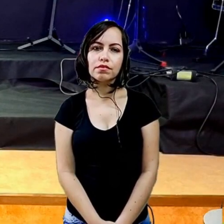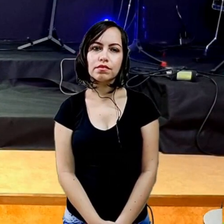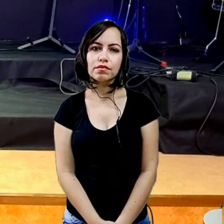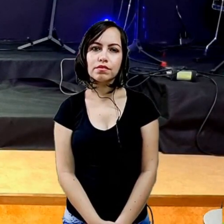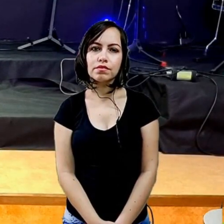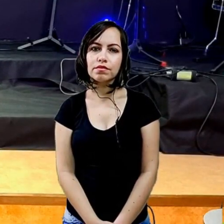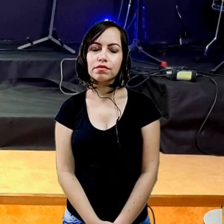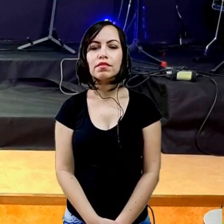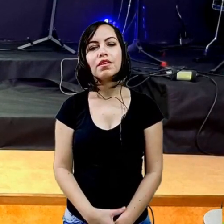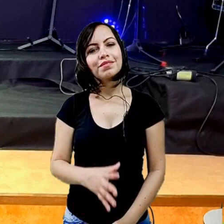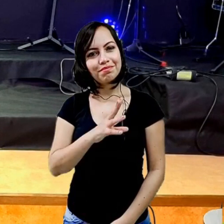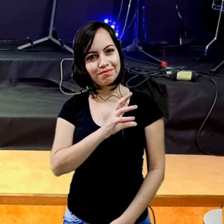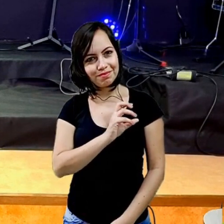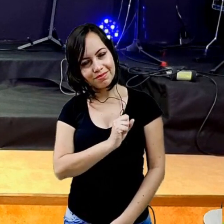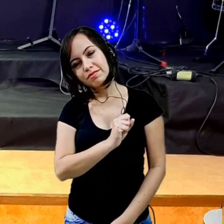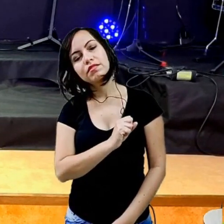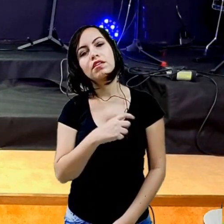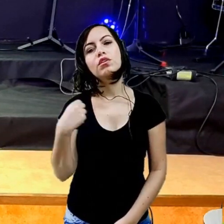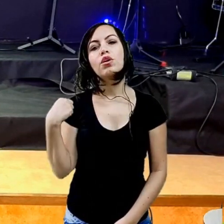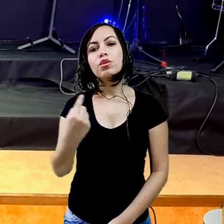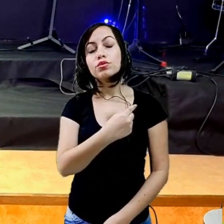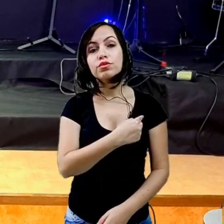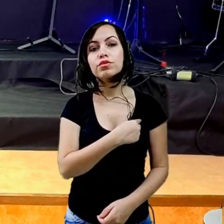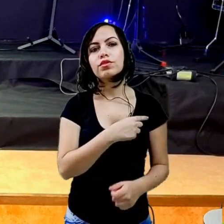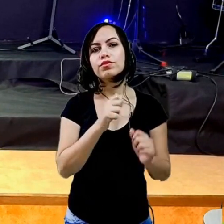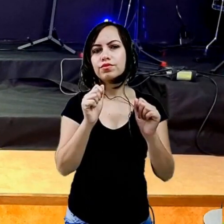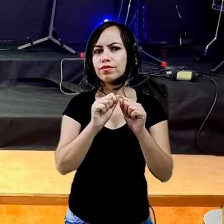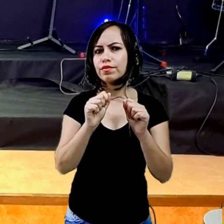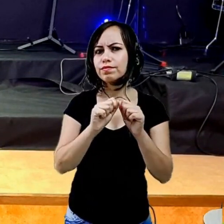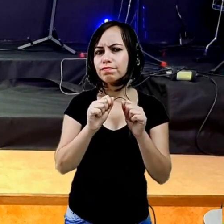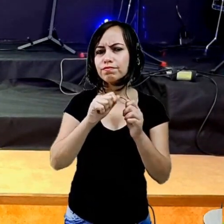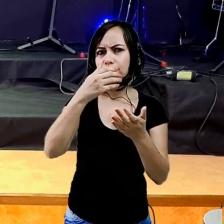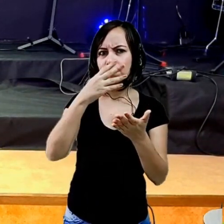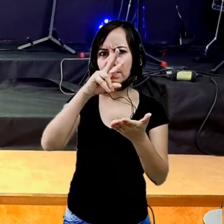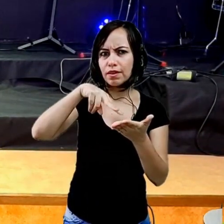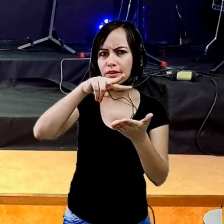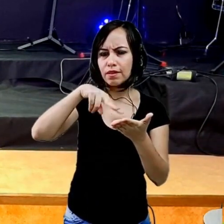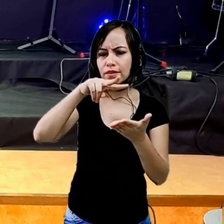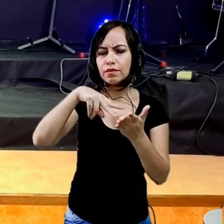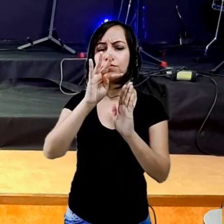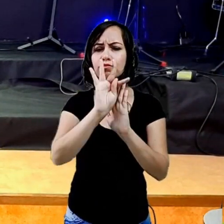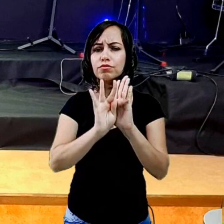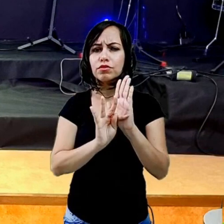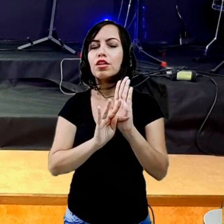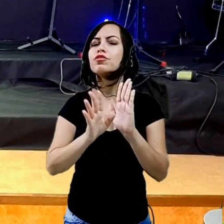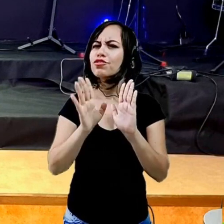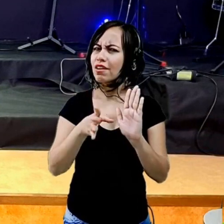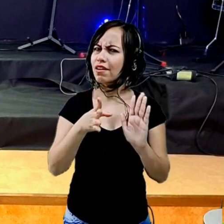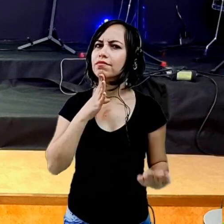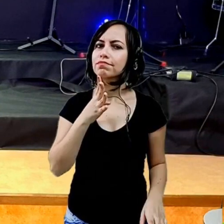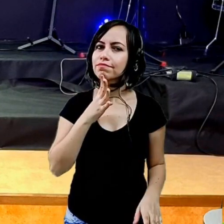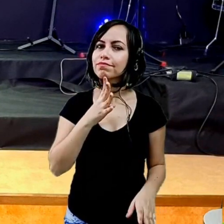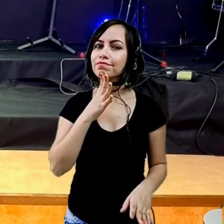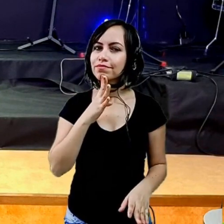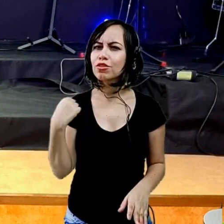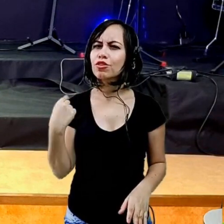Queridos, nós vamos fazer a nossa reflexão em um texto muito conhecido